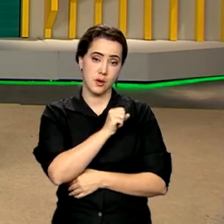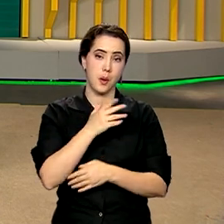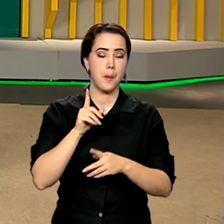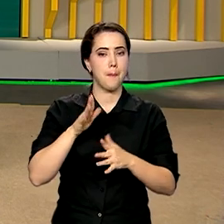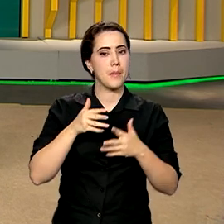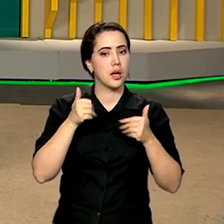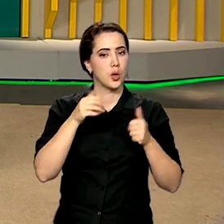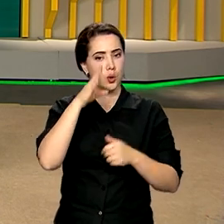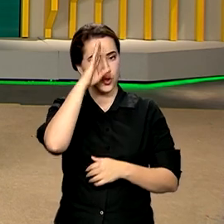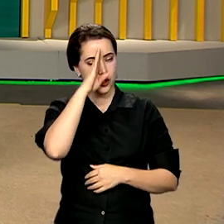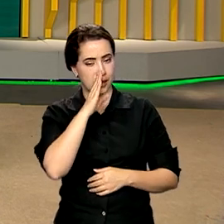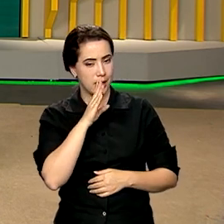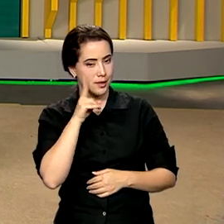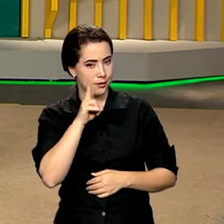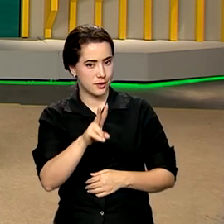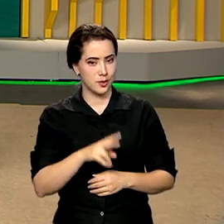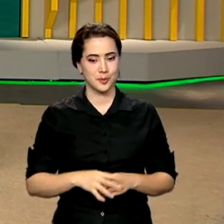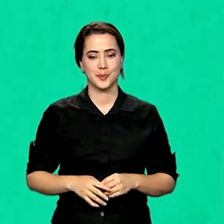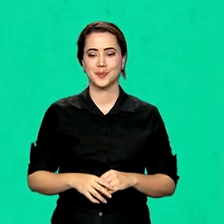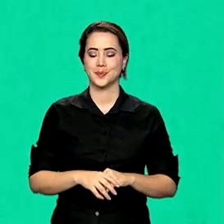melhor, gratuita. Confira!